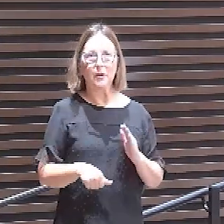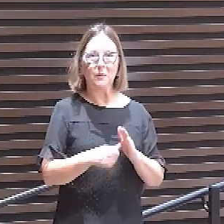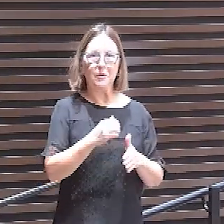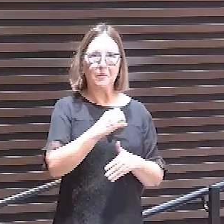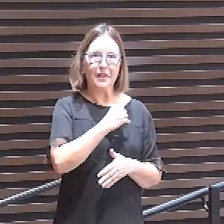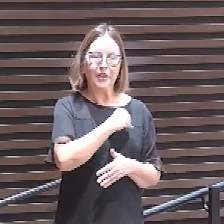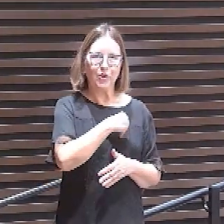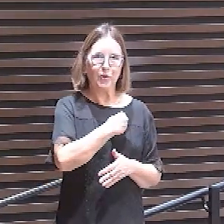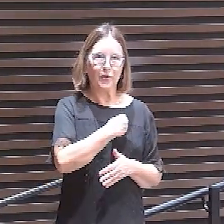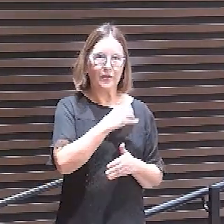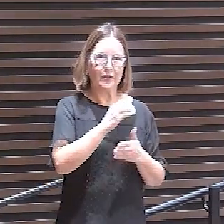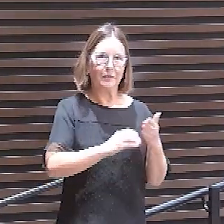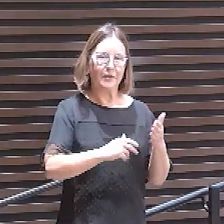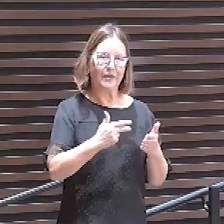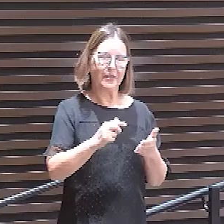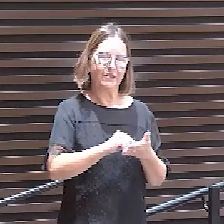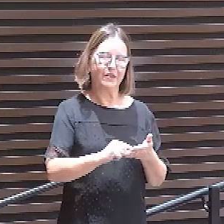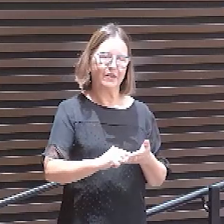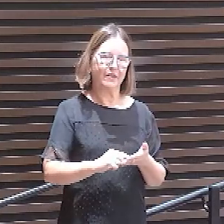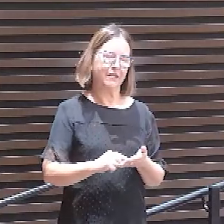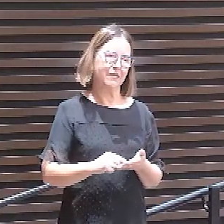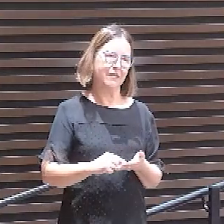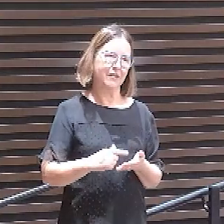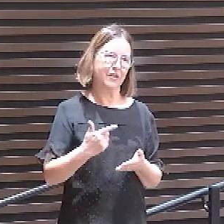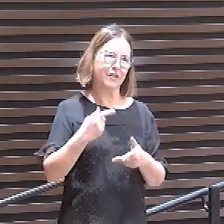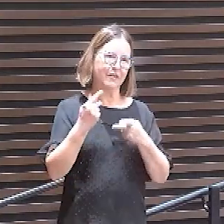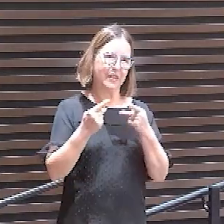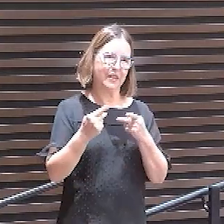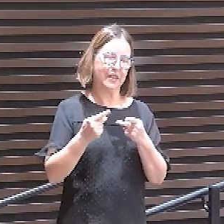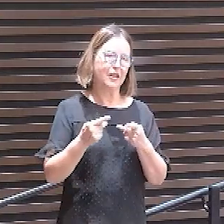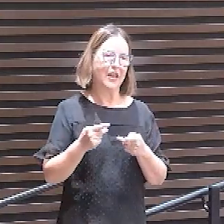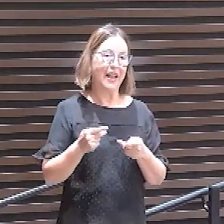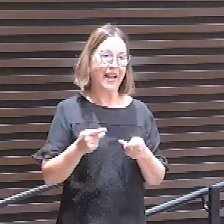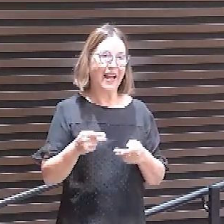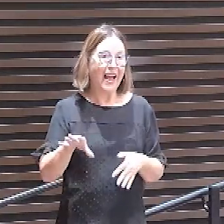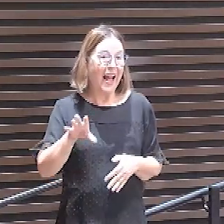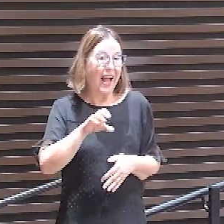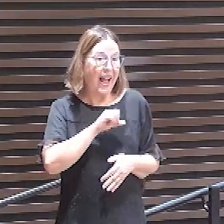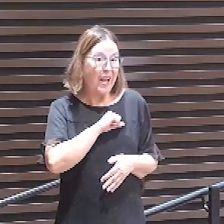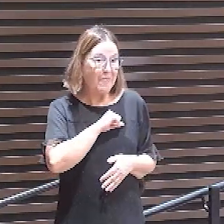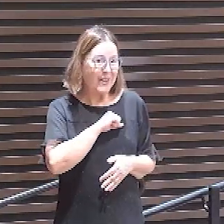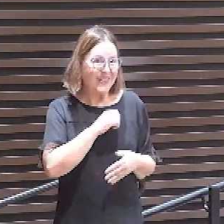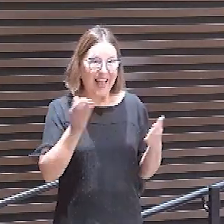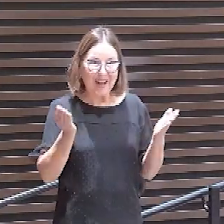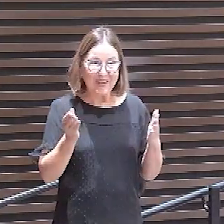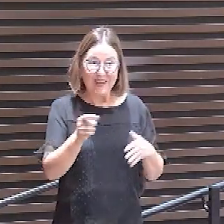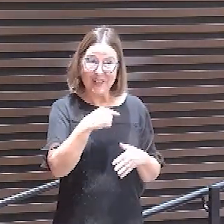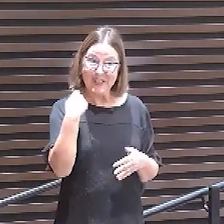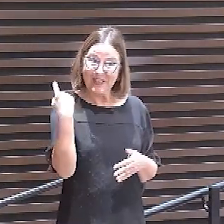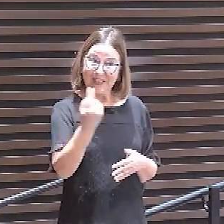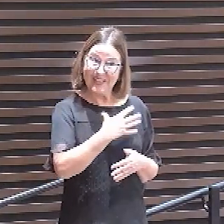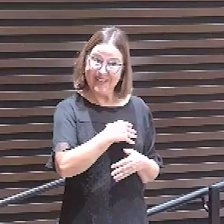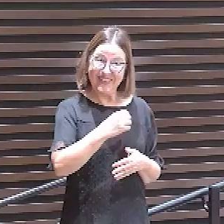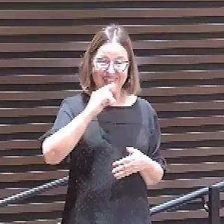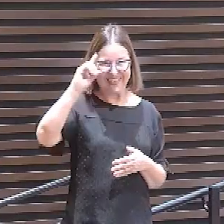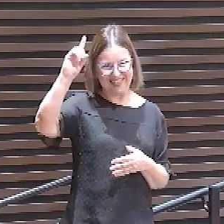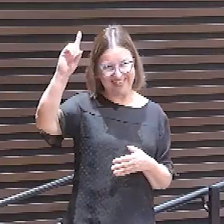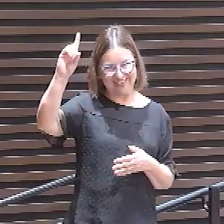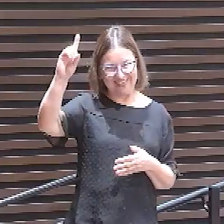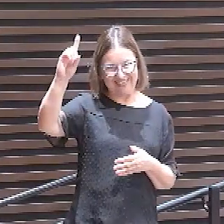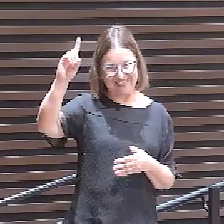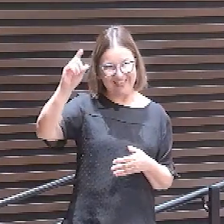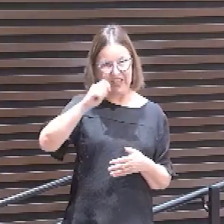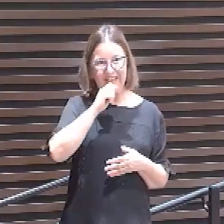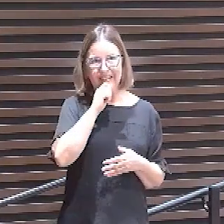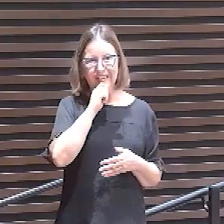3, verso 2 diz: amados, agora somos filhos de Deus, e ainda